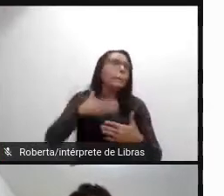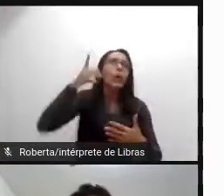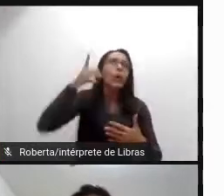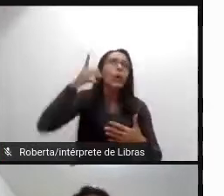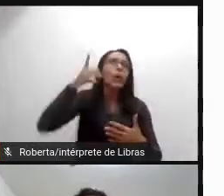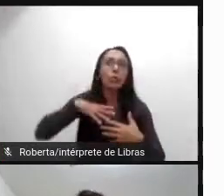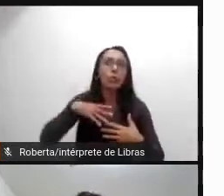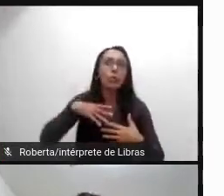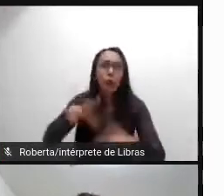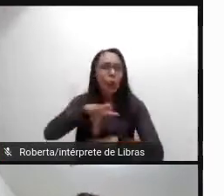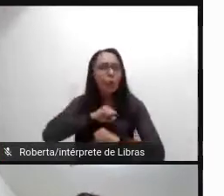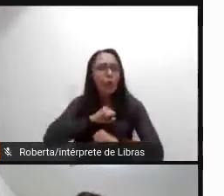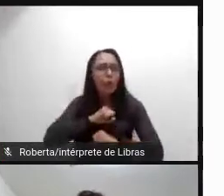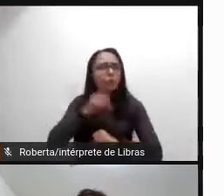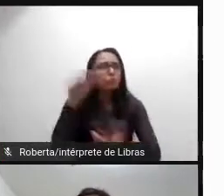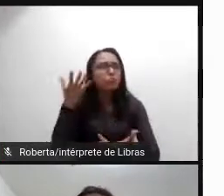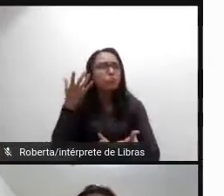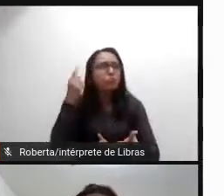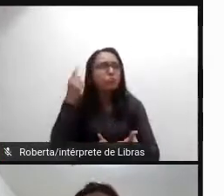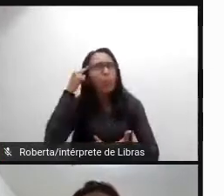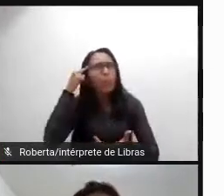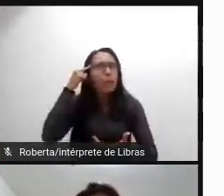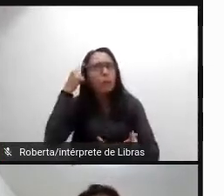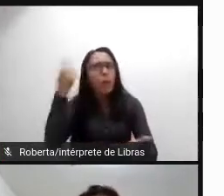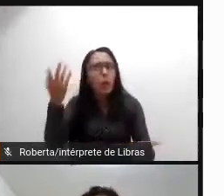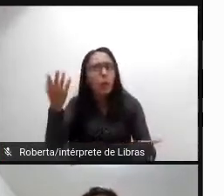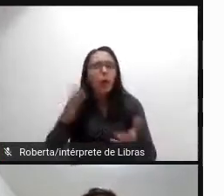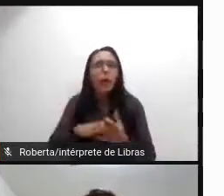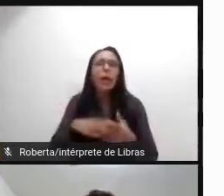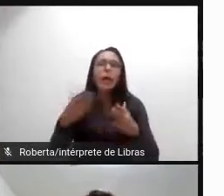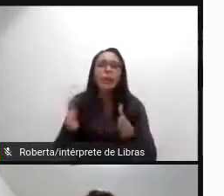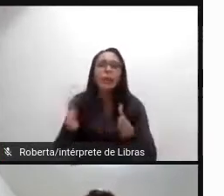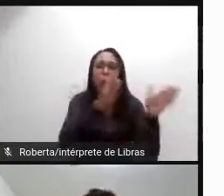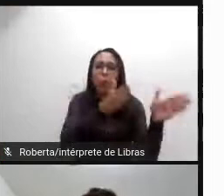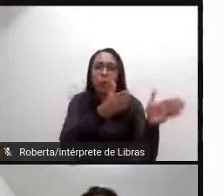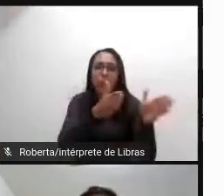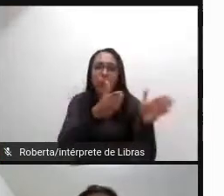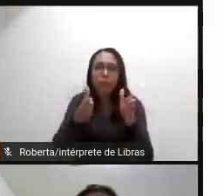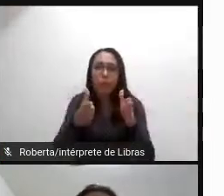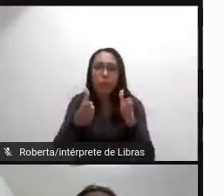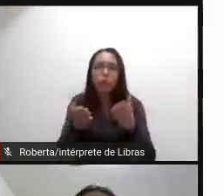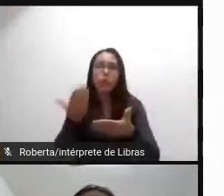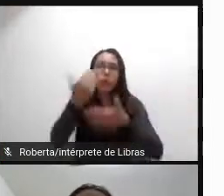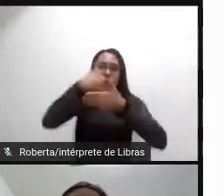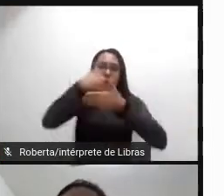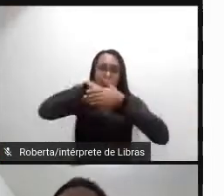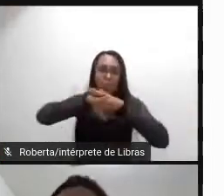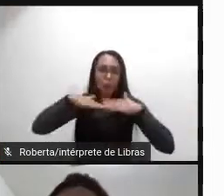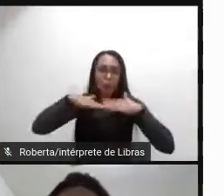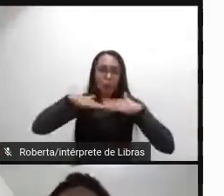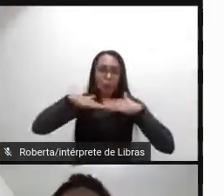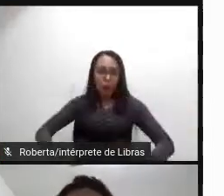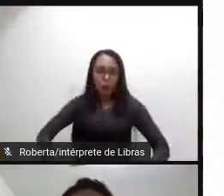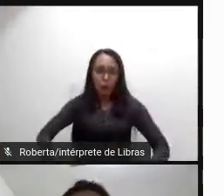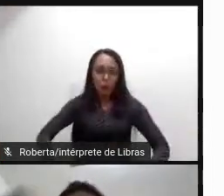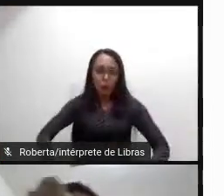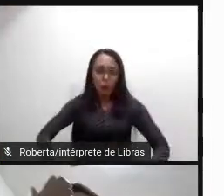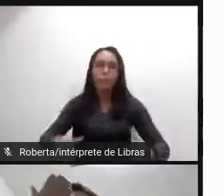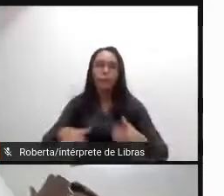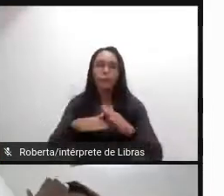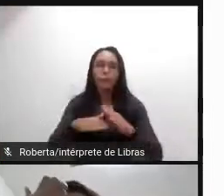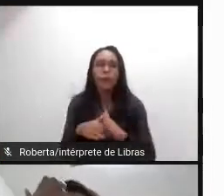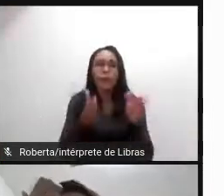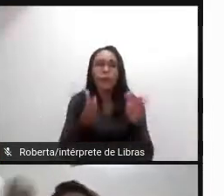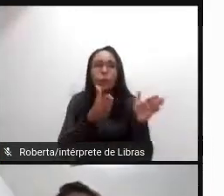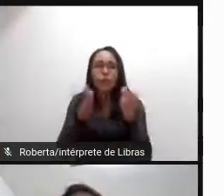doença? Então, o período de incubação nada mais é do que o momento que eu me expus